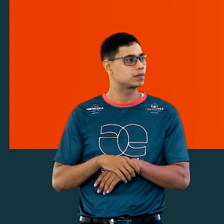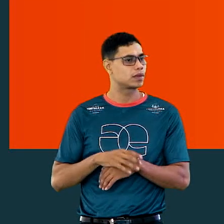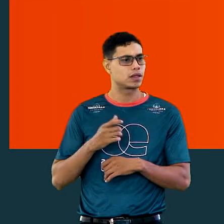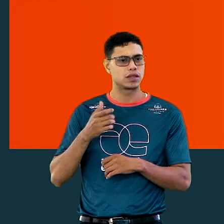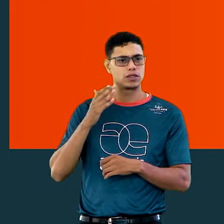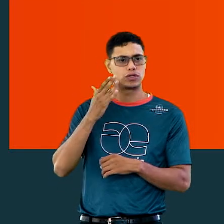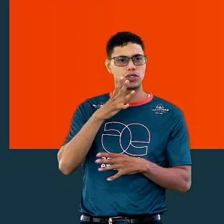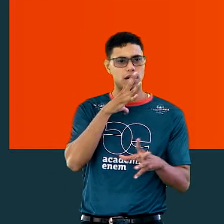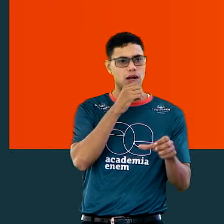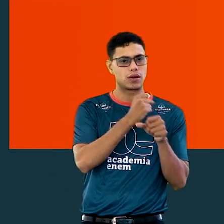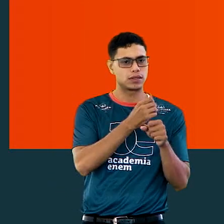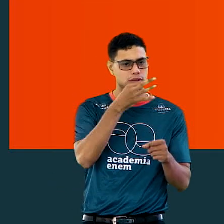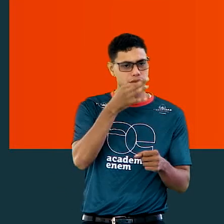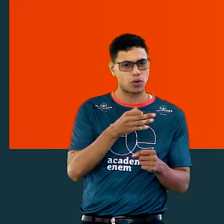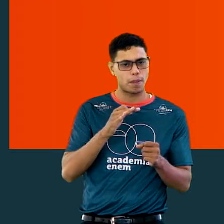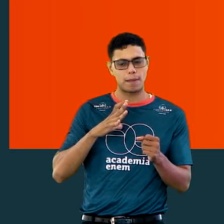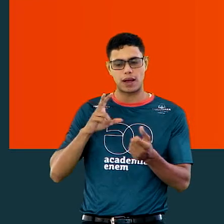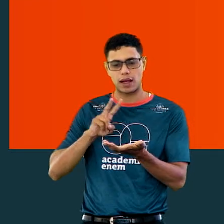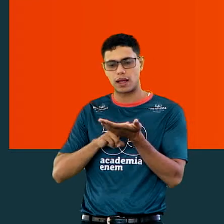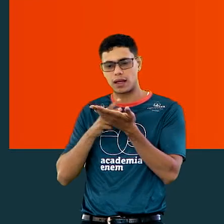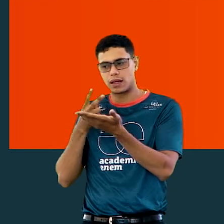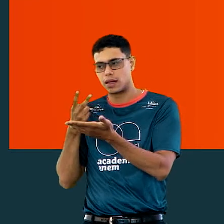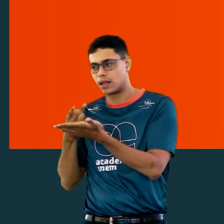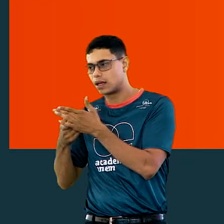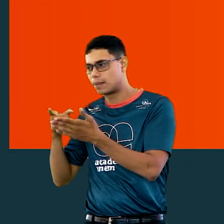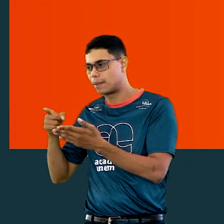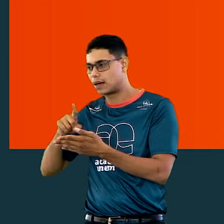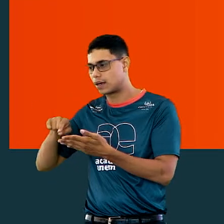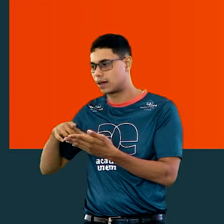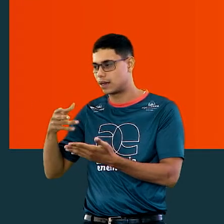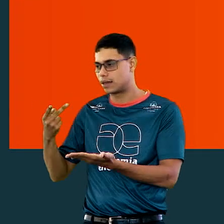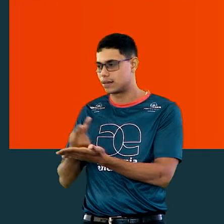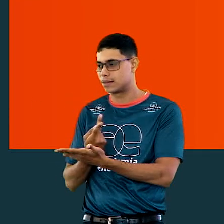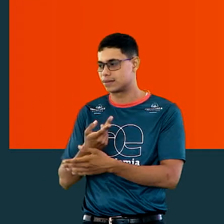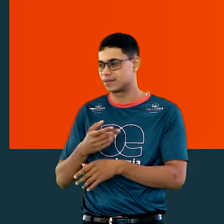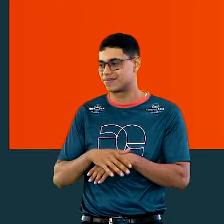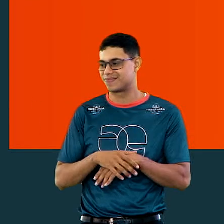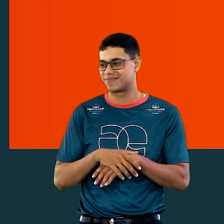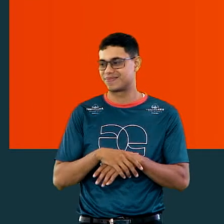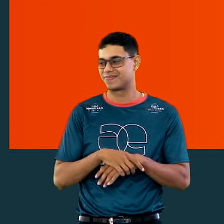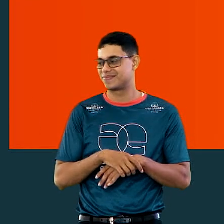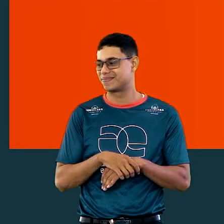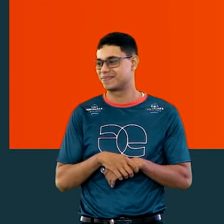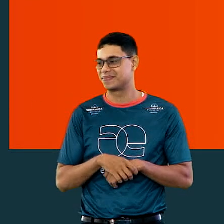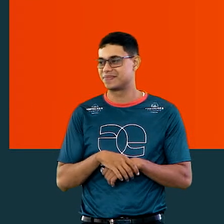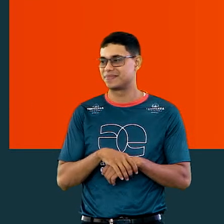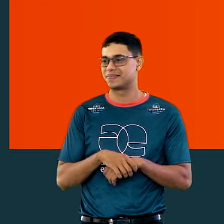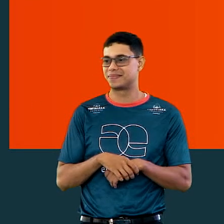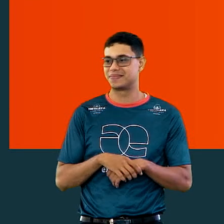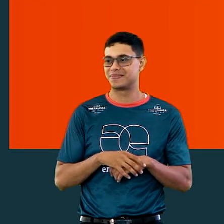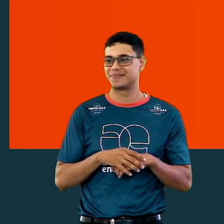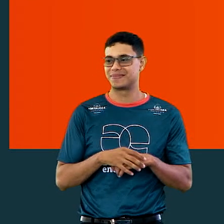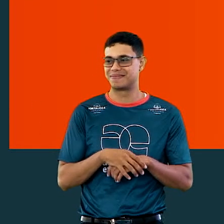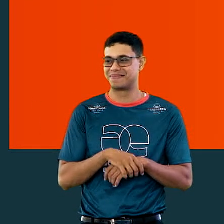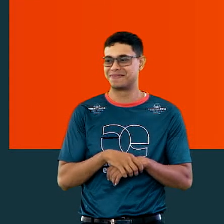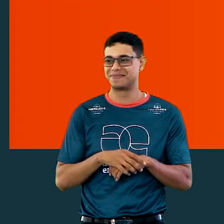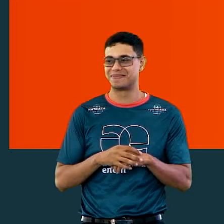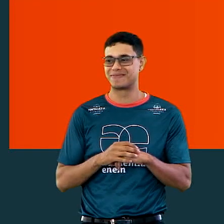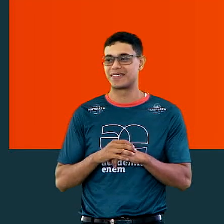acertou os cálculos. Vai errar na interpretação? Ele pediu em que ordem? Crescente